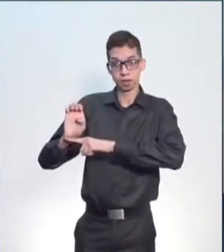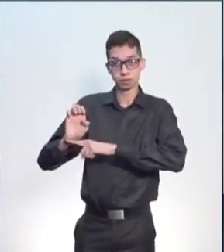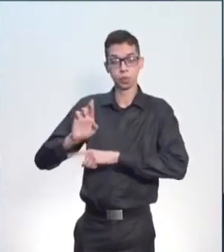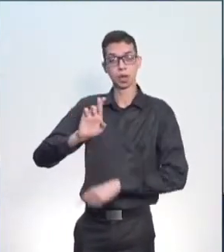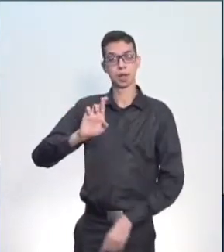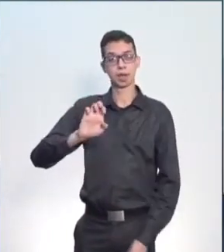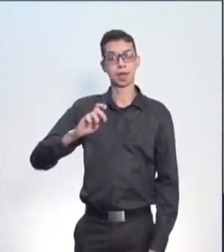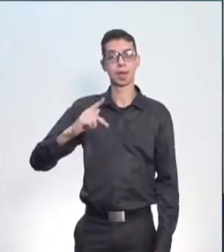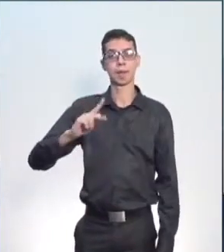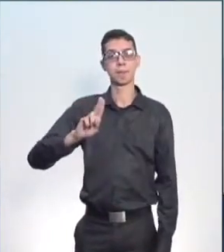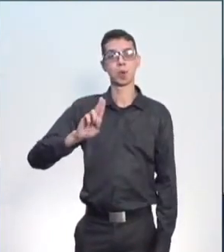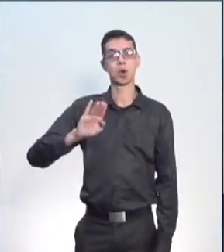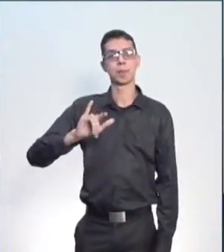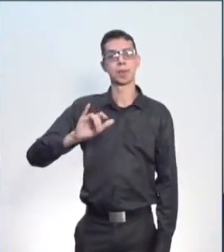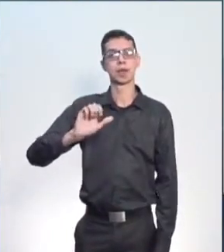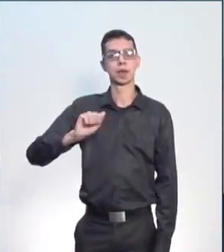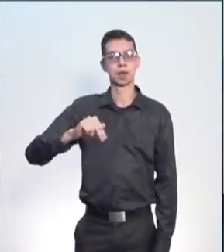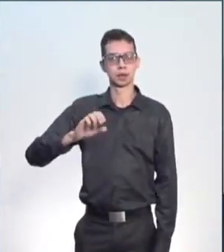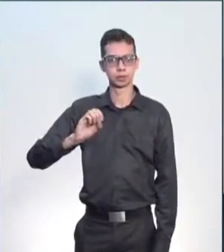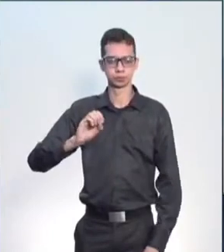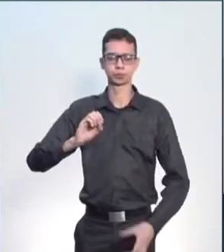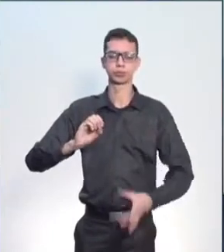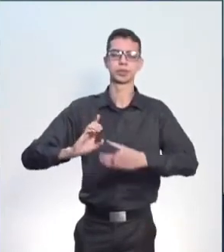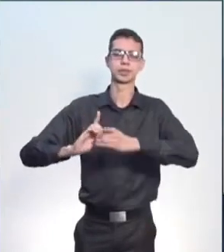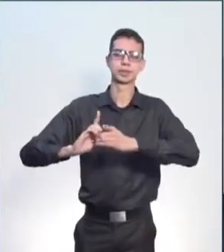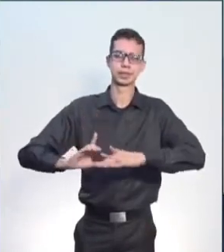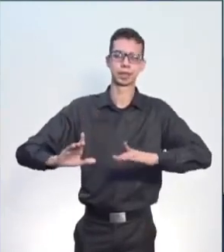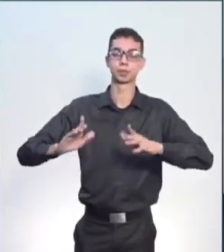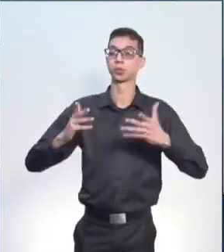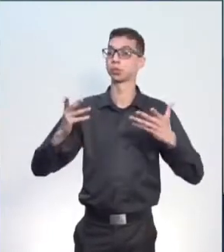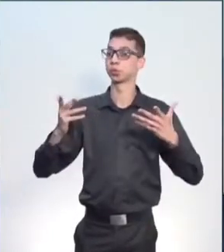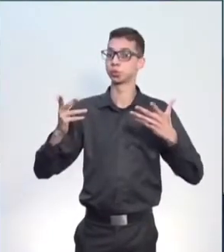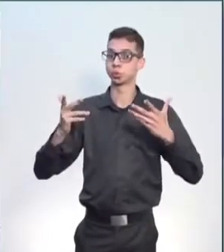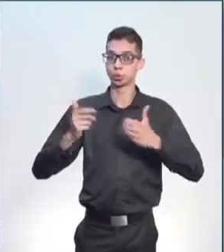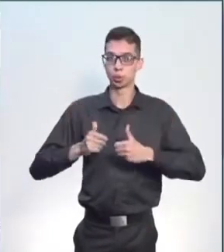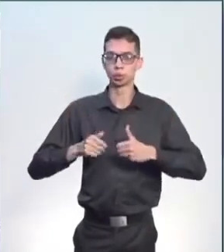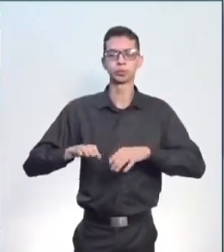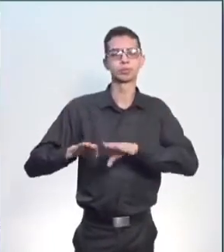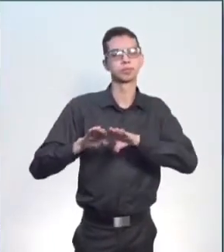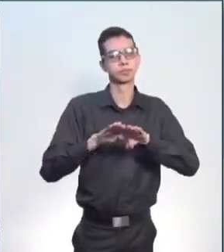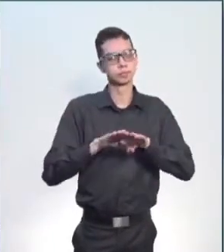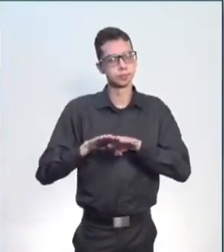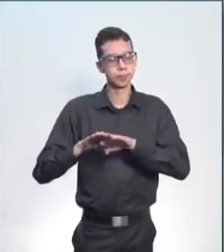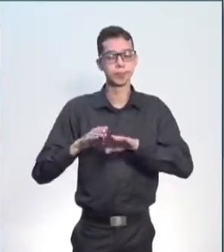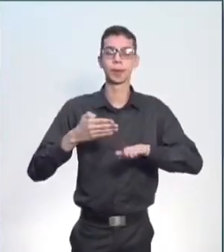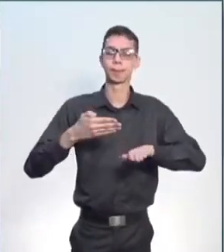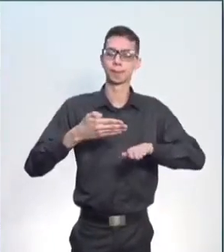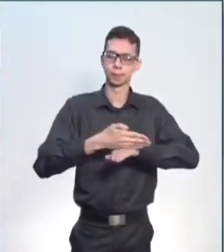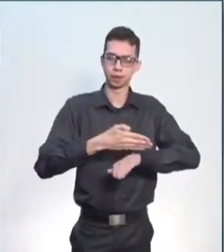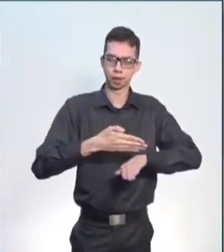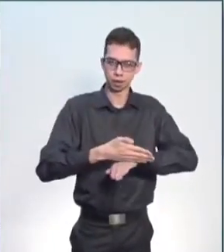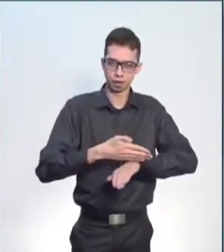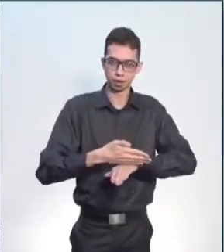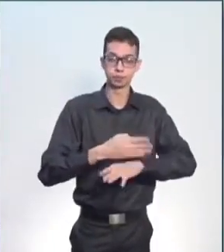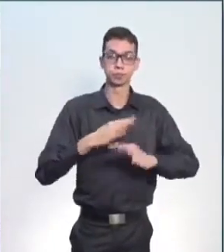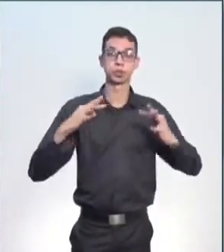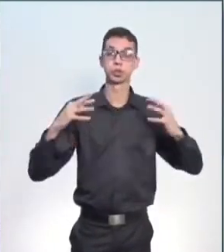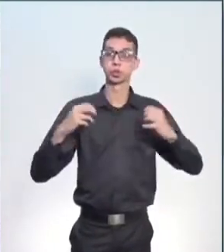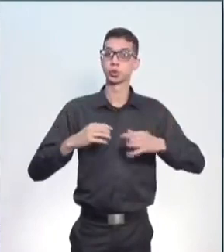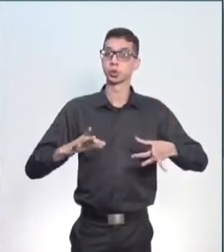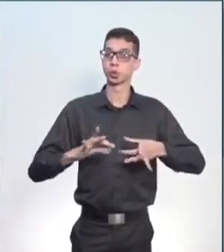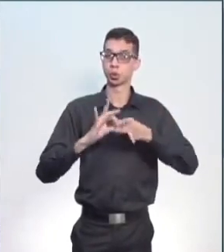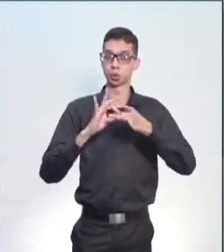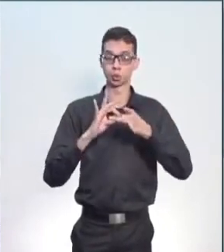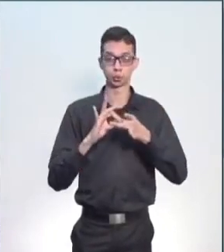republicano e democrático, onde todos têm uma igualdade na participação, na voz, né? Todos estão sob a